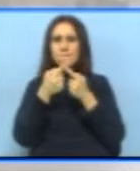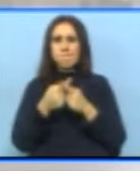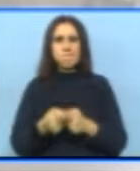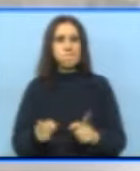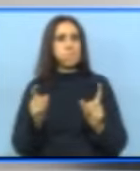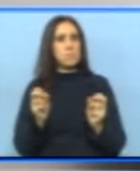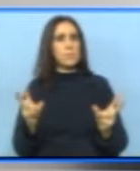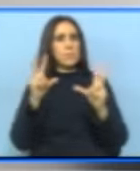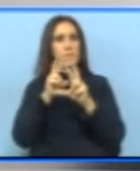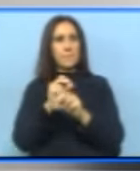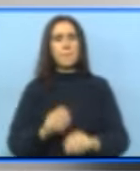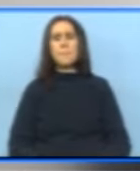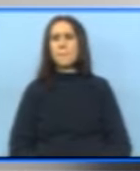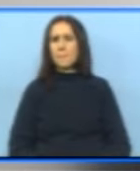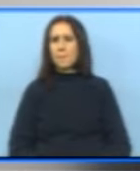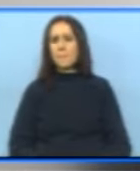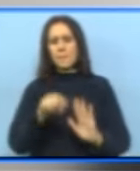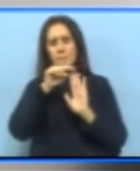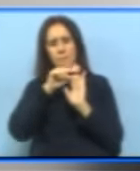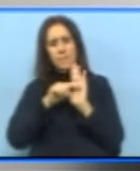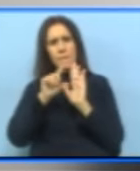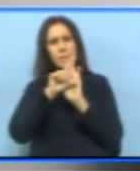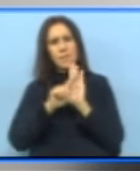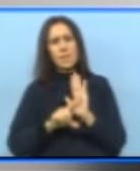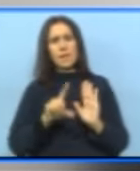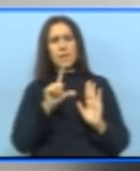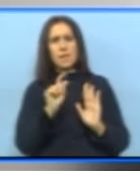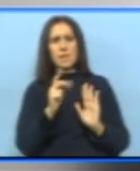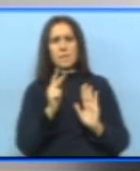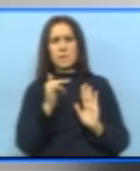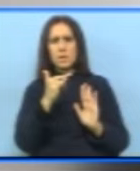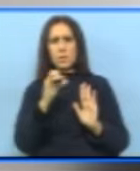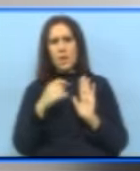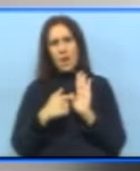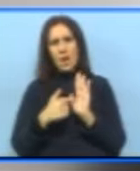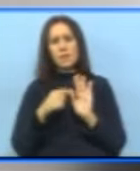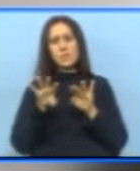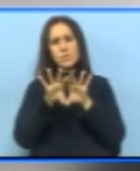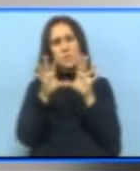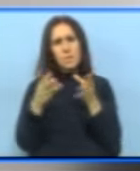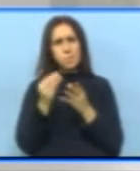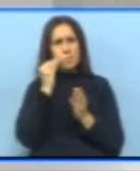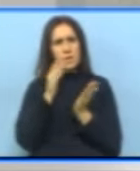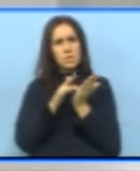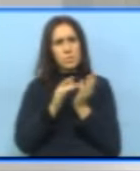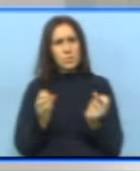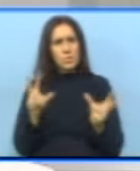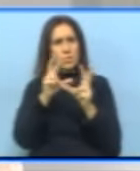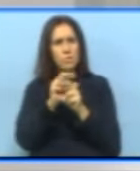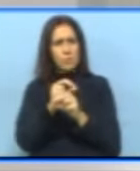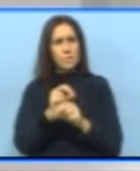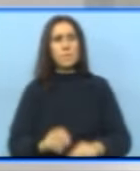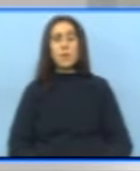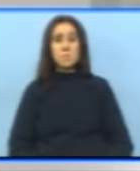de facto, nas leis do Levítico vemos referências a essa universalidade do Novo Testamento, não é? Sim, pelo menos apontar, não é? Mesmo este